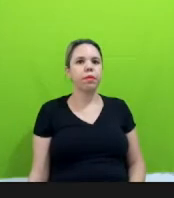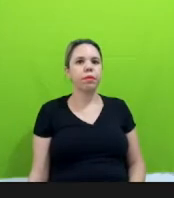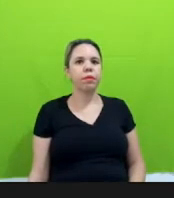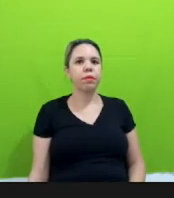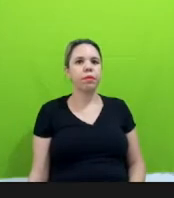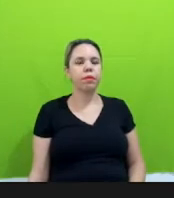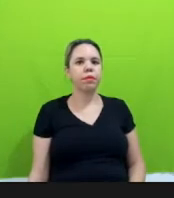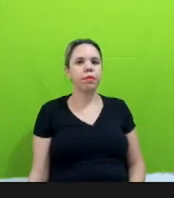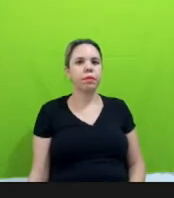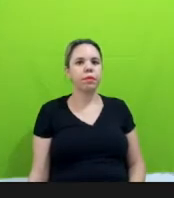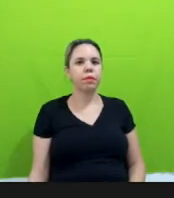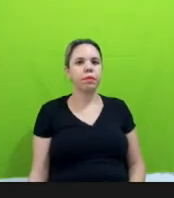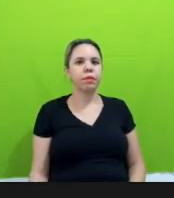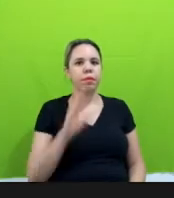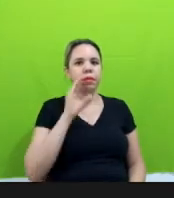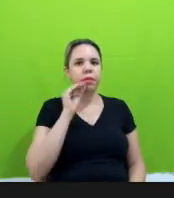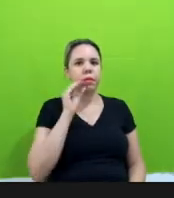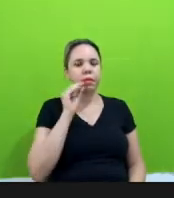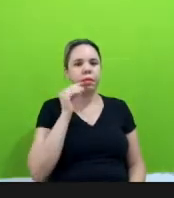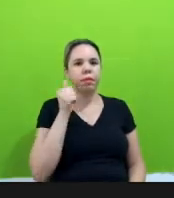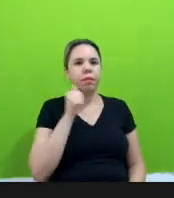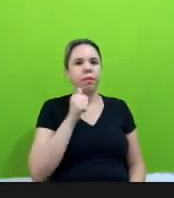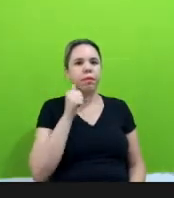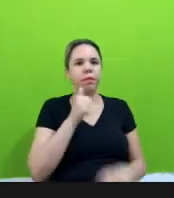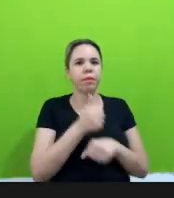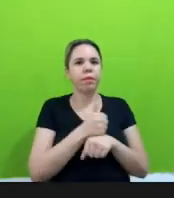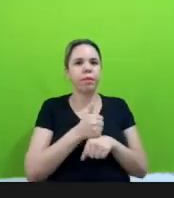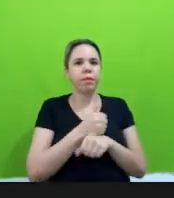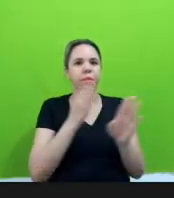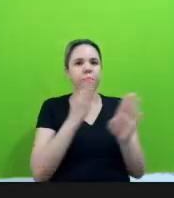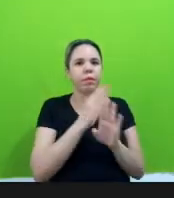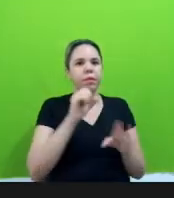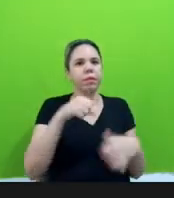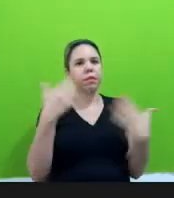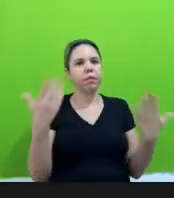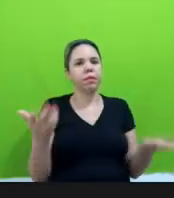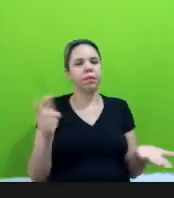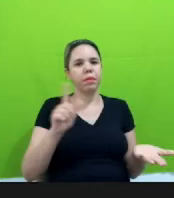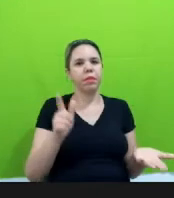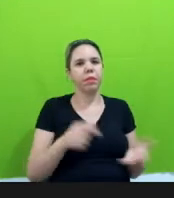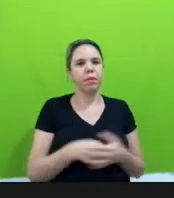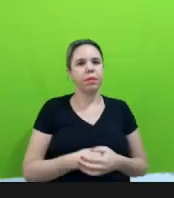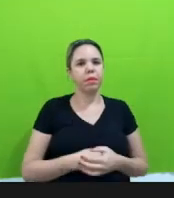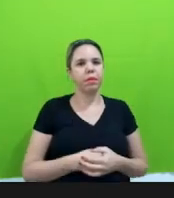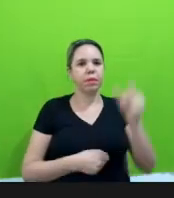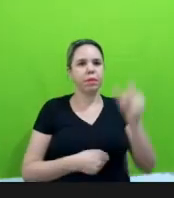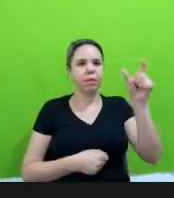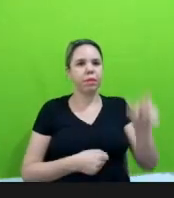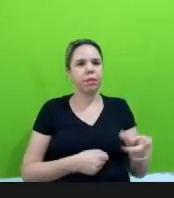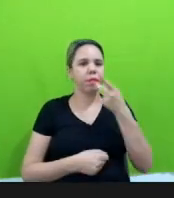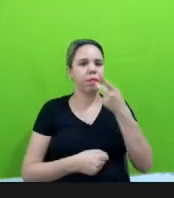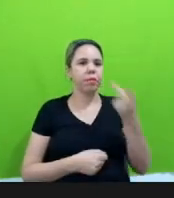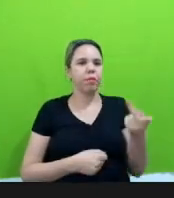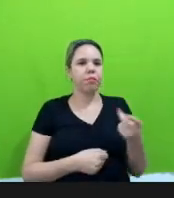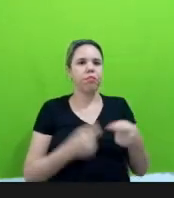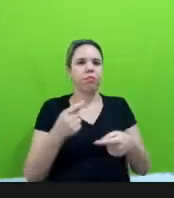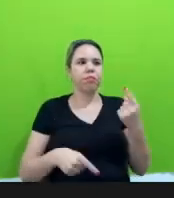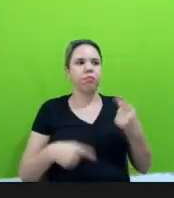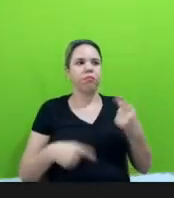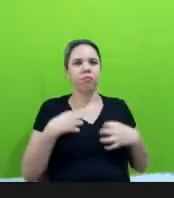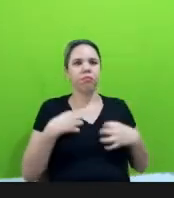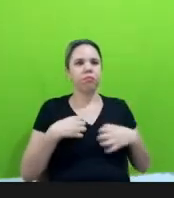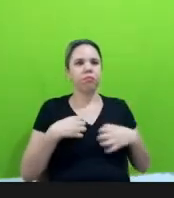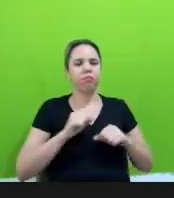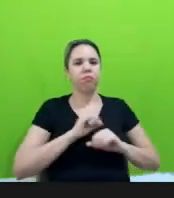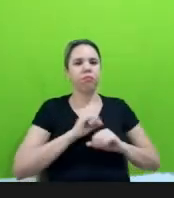Ela é servidora, né? Desconfio que sim, e Claramente, parece né? uma pessoa não conformista, assim, uma pessoa que. Claramente